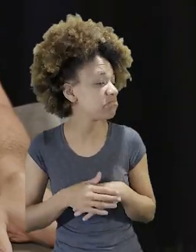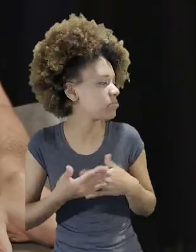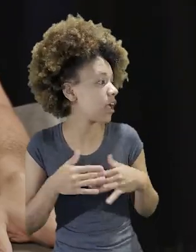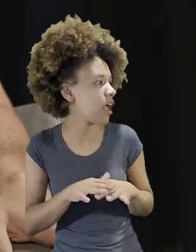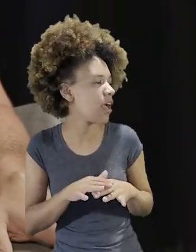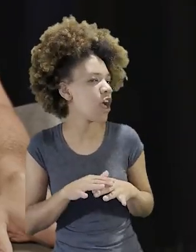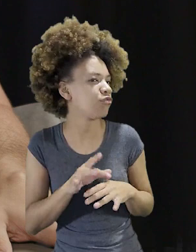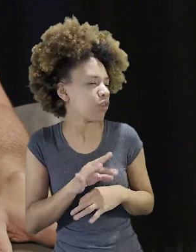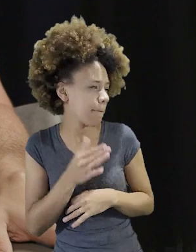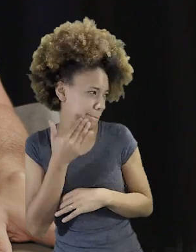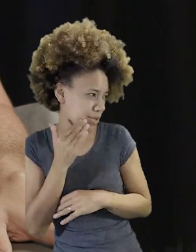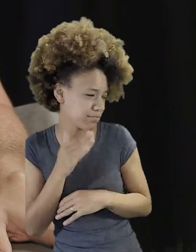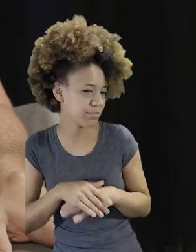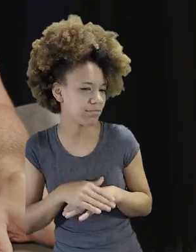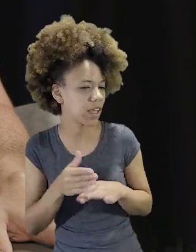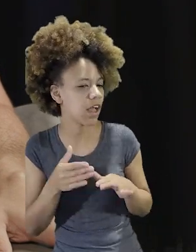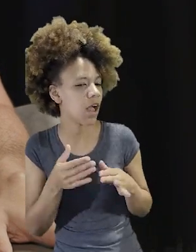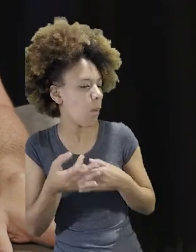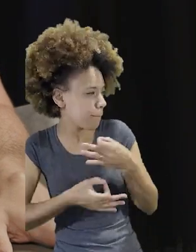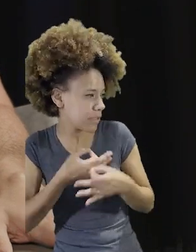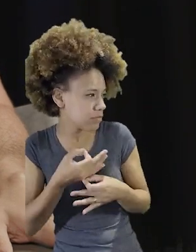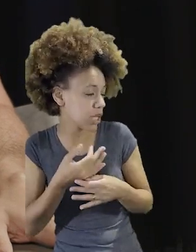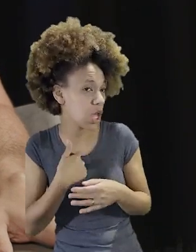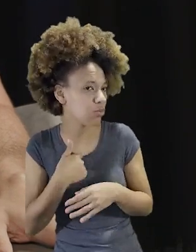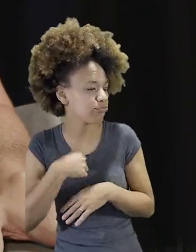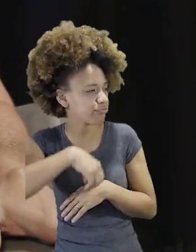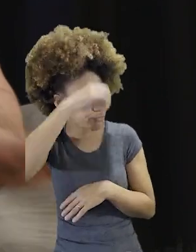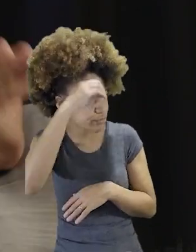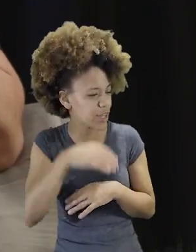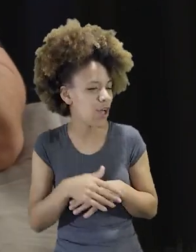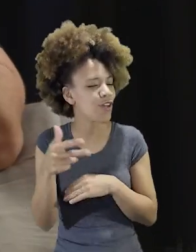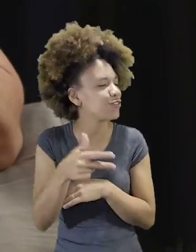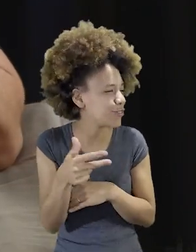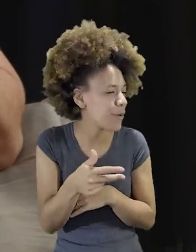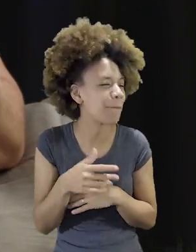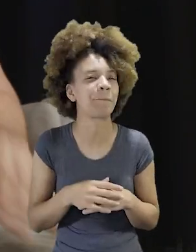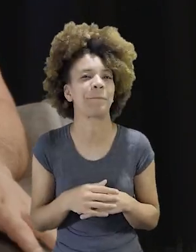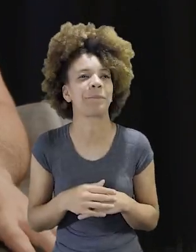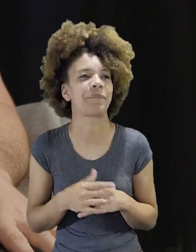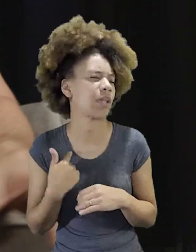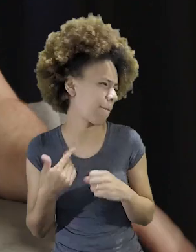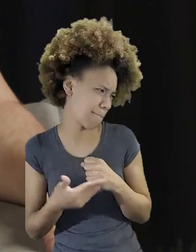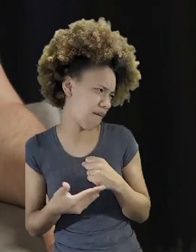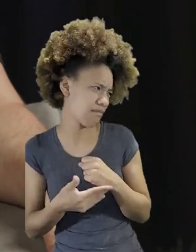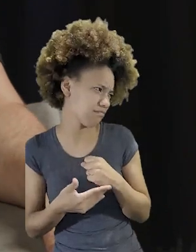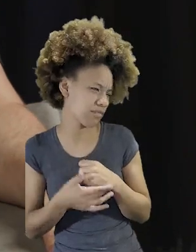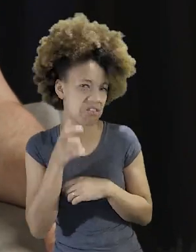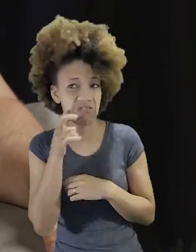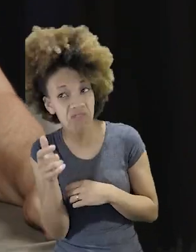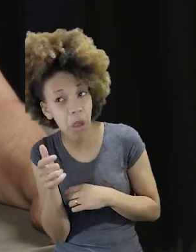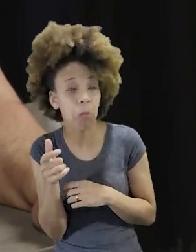que eu aprecio o artista para mim querer eu só para ir para um caminho assim cara eu que sou cru no universo do Rap quer dizer